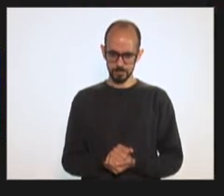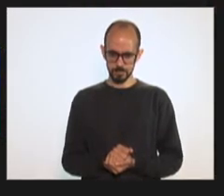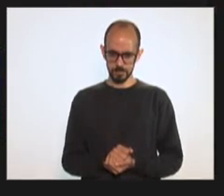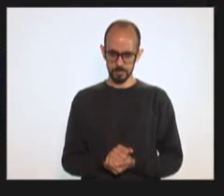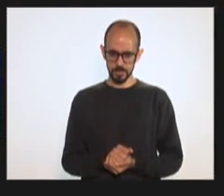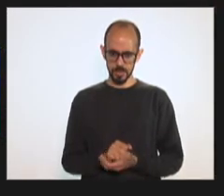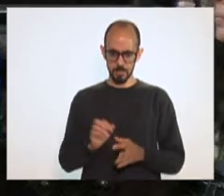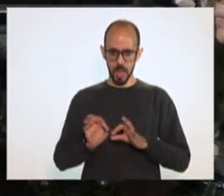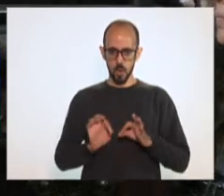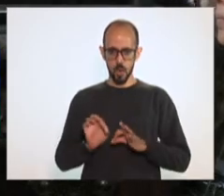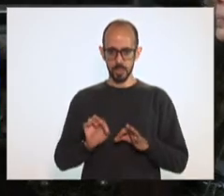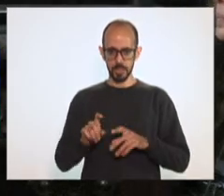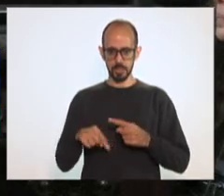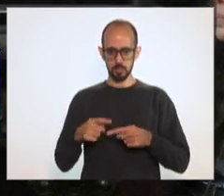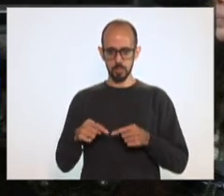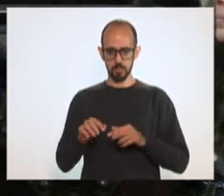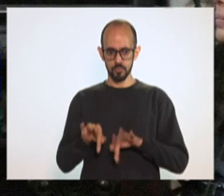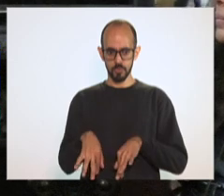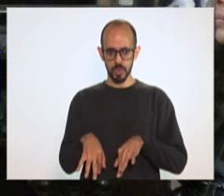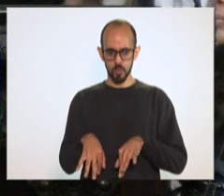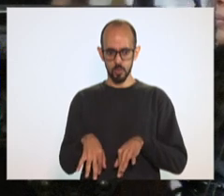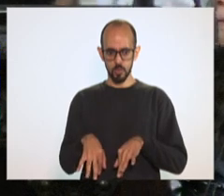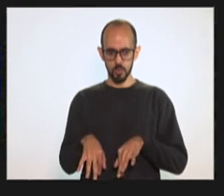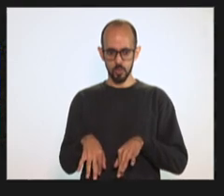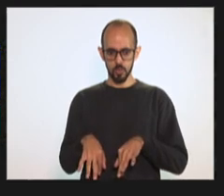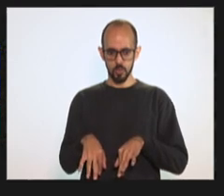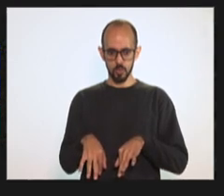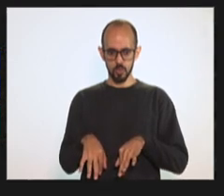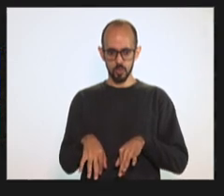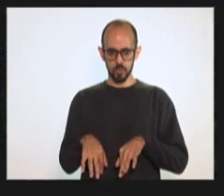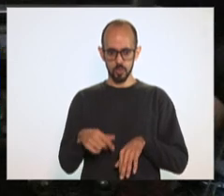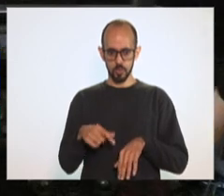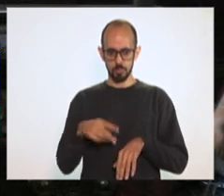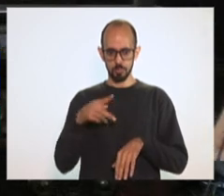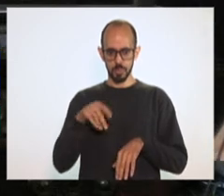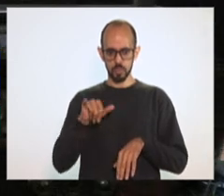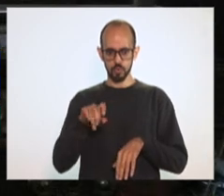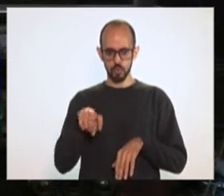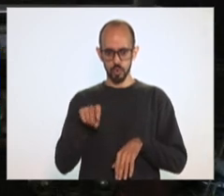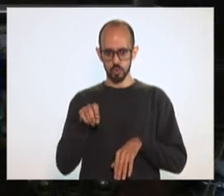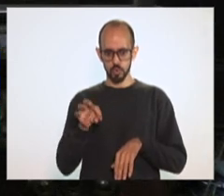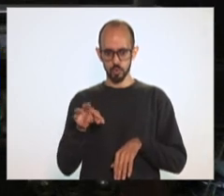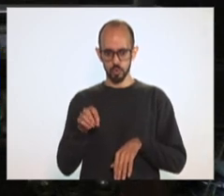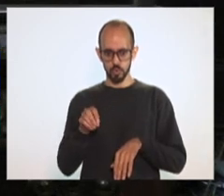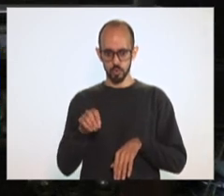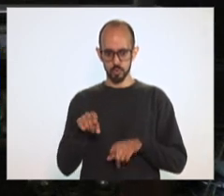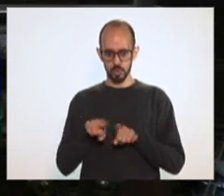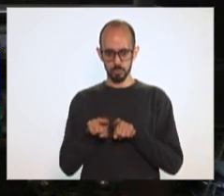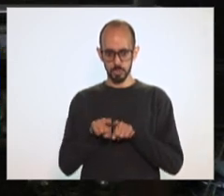presidente, André. Presidente, Felipe Peixoto, fala também, por favor, escrever. Vai encaminhar.